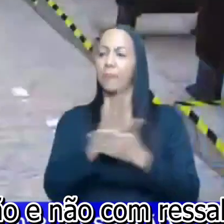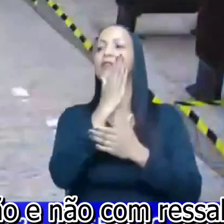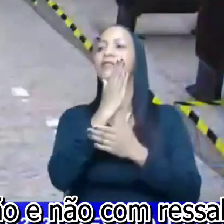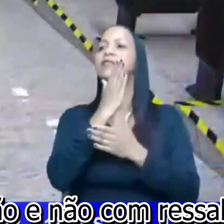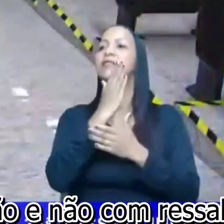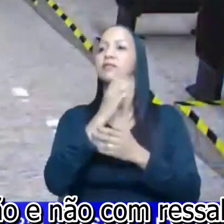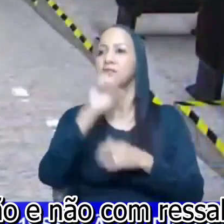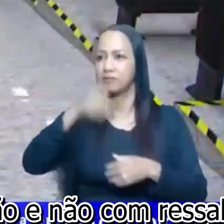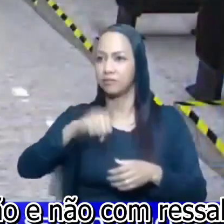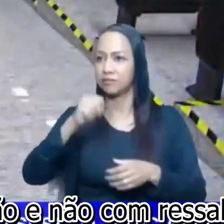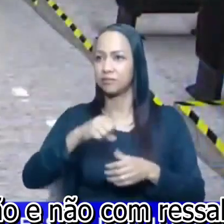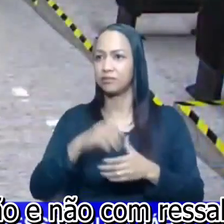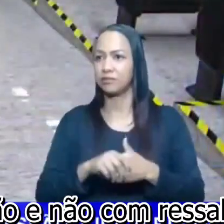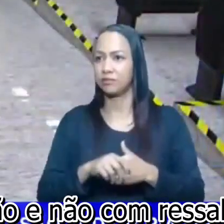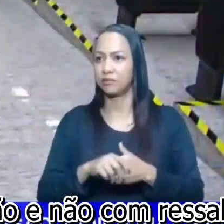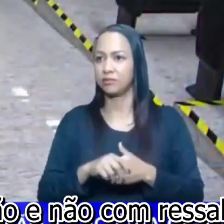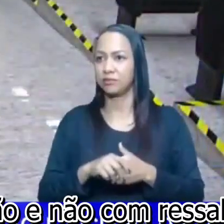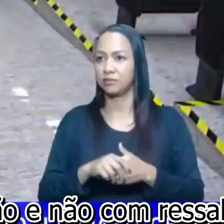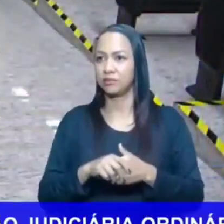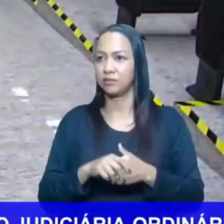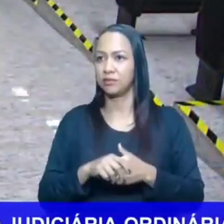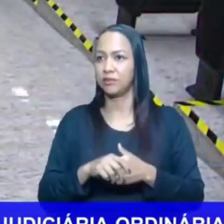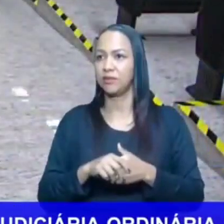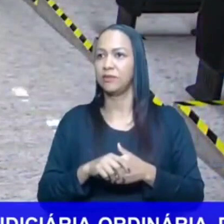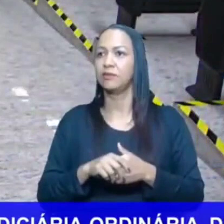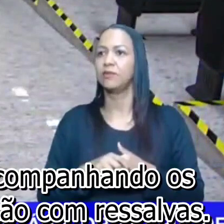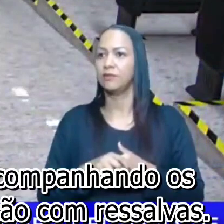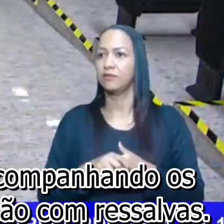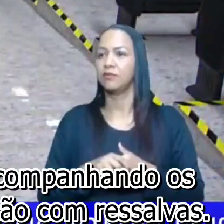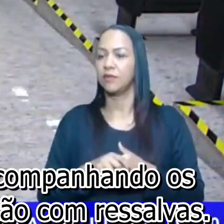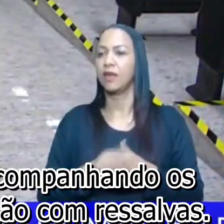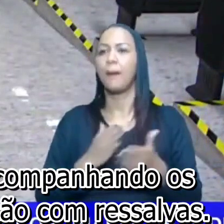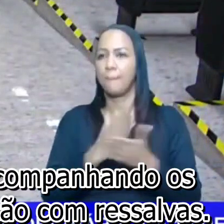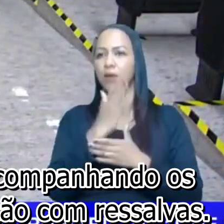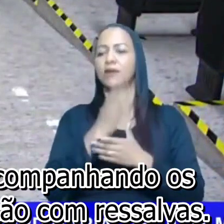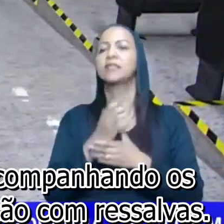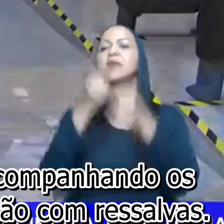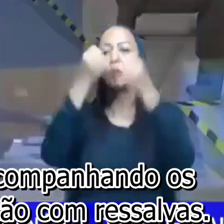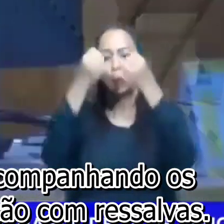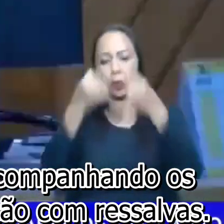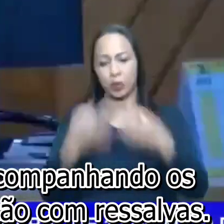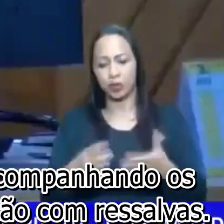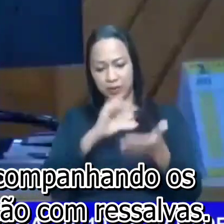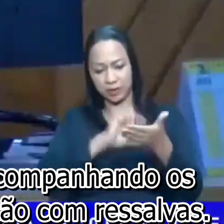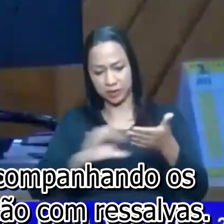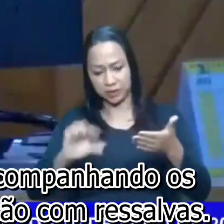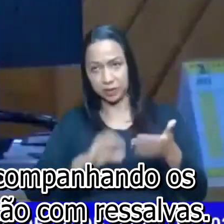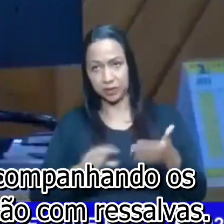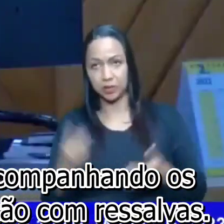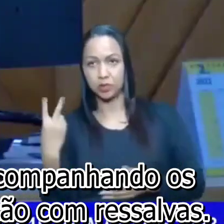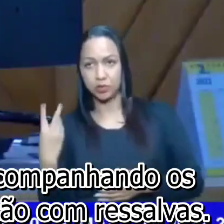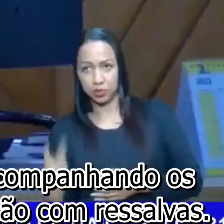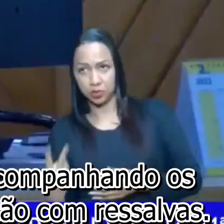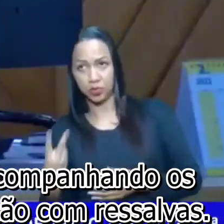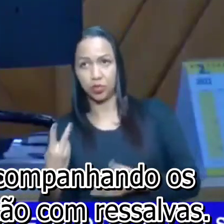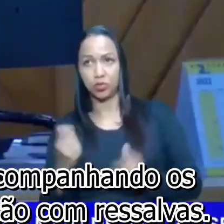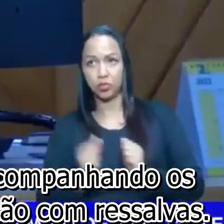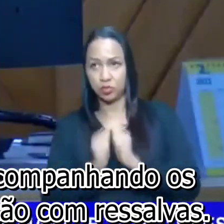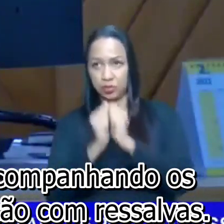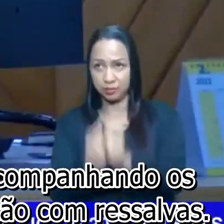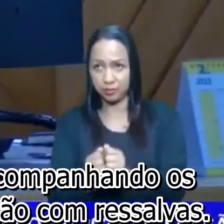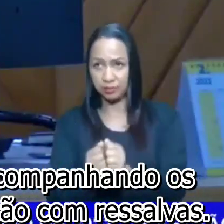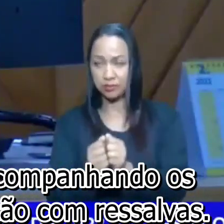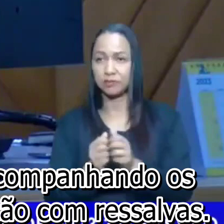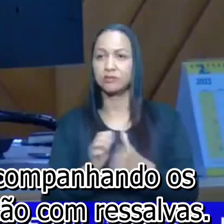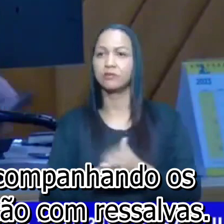aprovação. Aprovação e não com ressalva? Com ressalvas, isso. Com ressalvas. Então, eu estou acompanhando os 2 pareceres e estou sugerindo